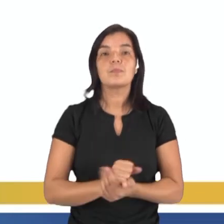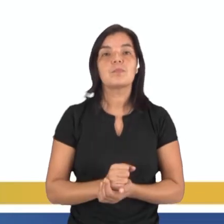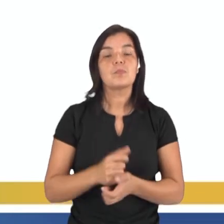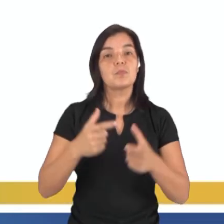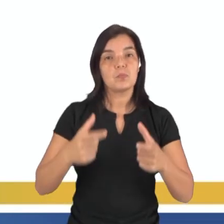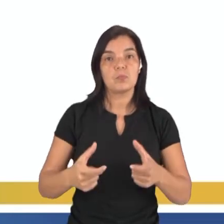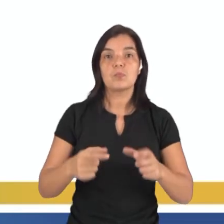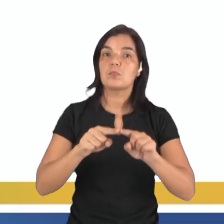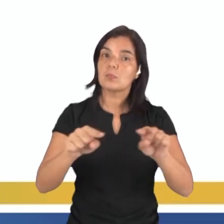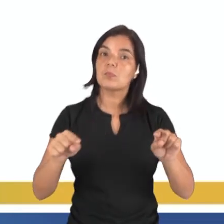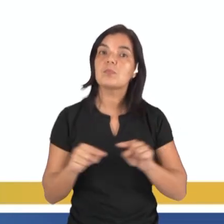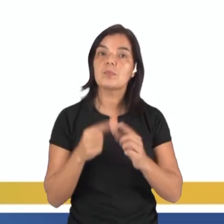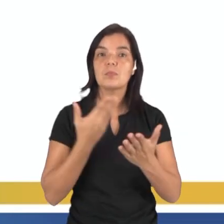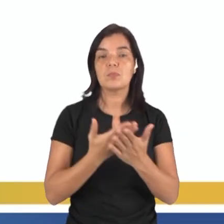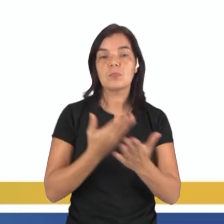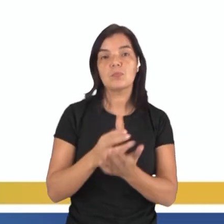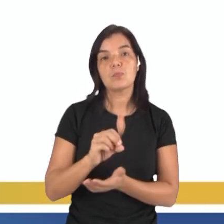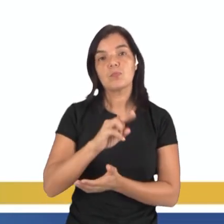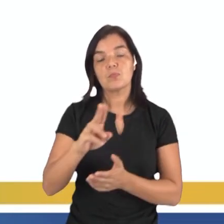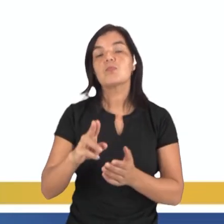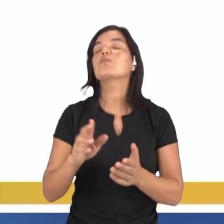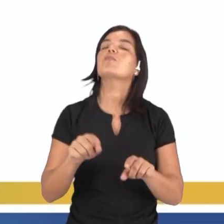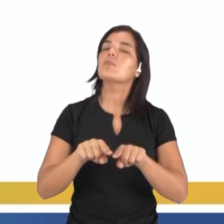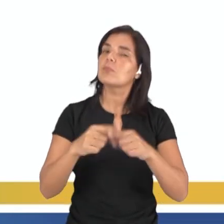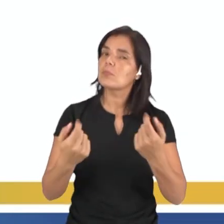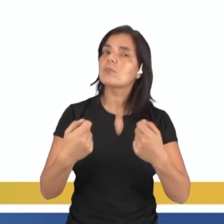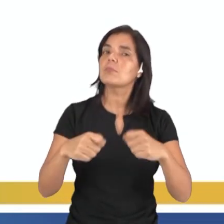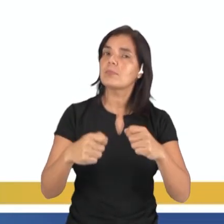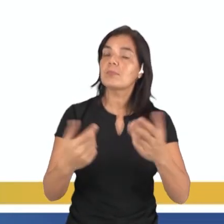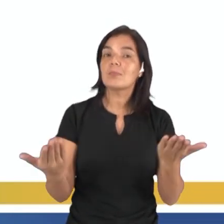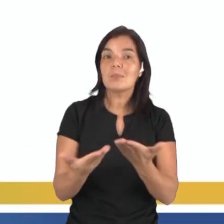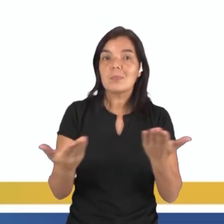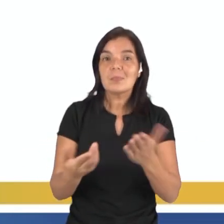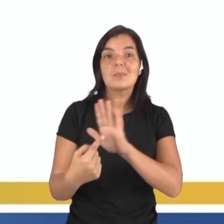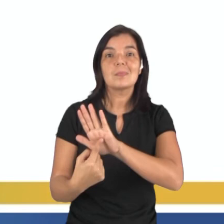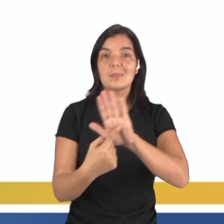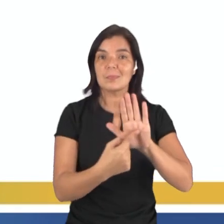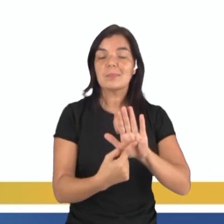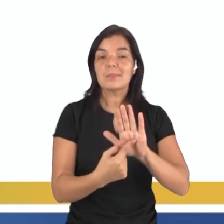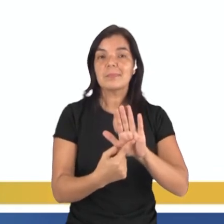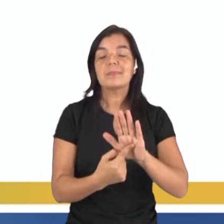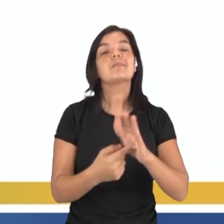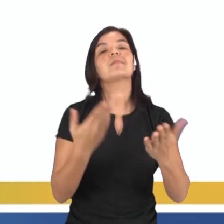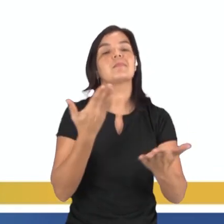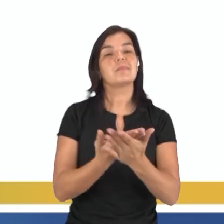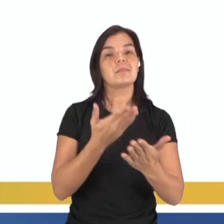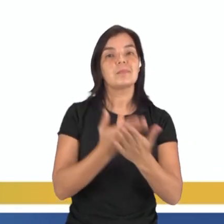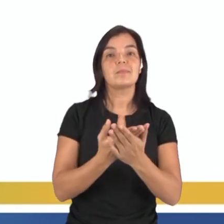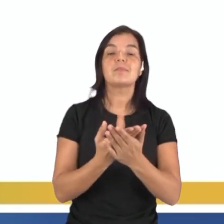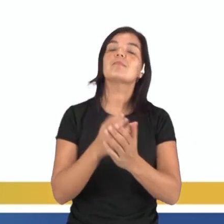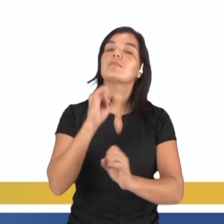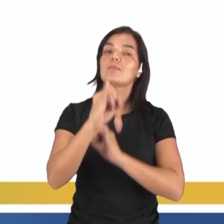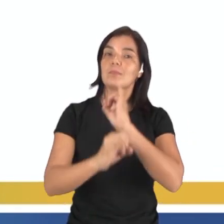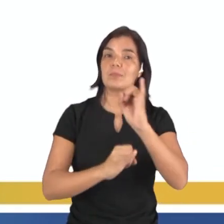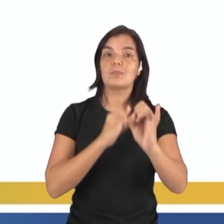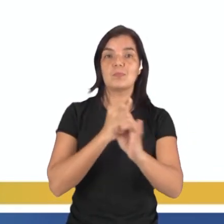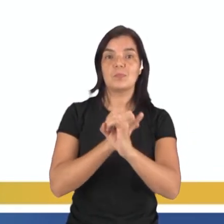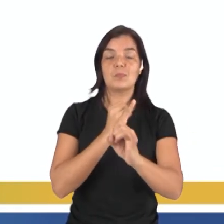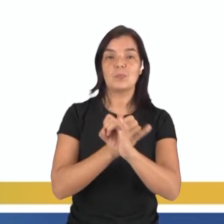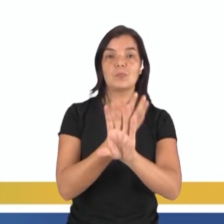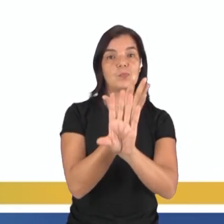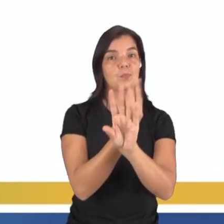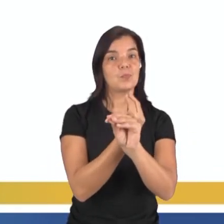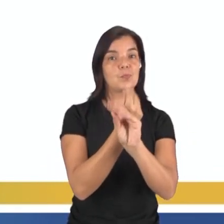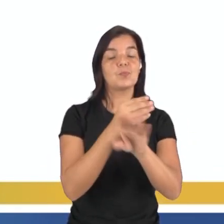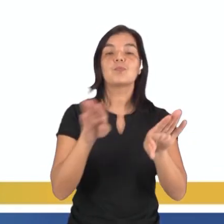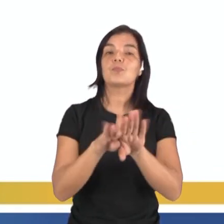ambiente físico de sala de aula, ou nas apresentações que você precisa fazer agora, nas aulas online, na sala de aula virtual, com a ajuda